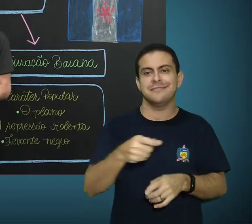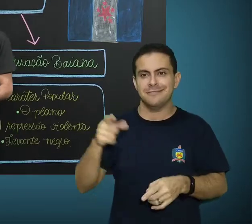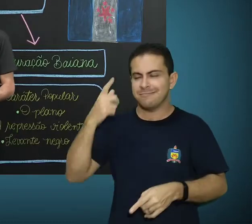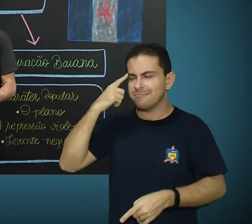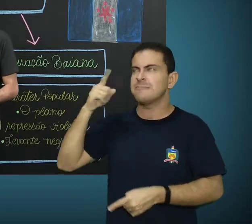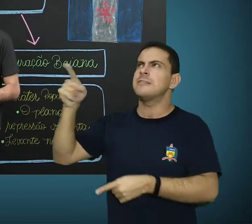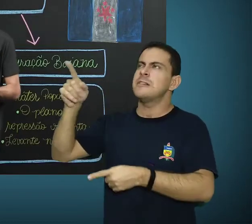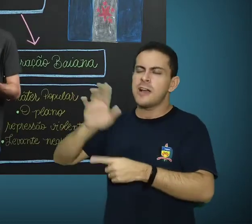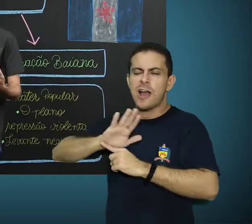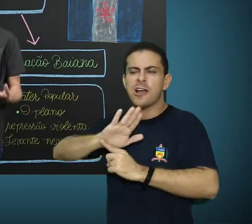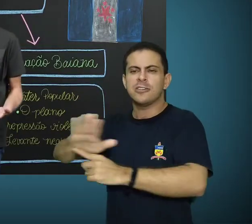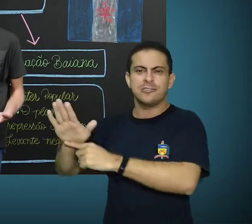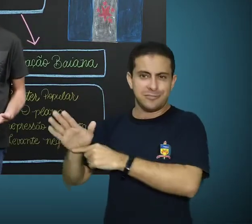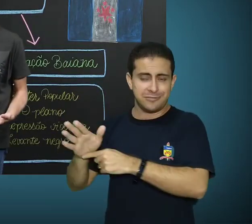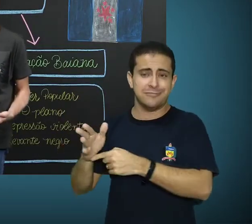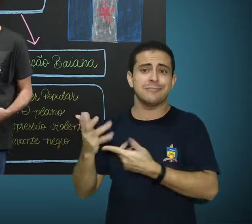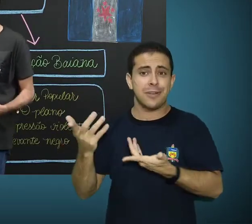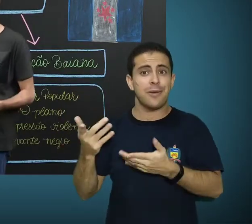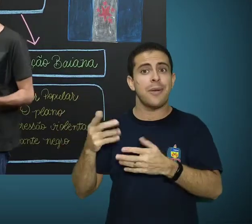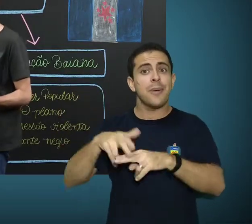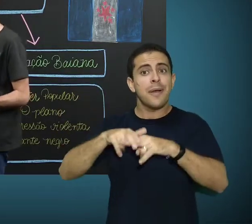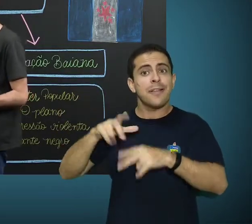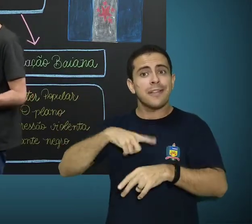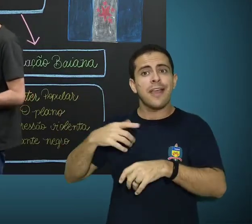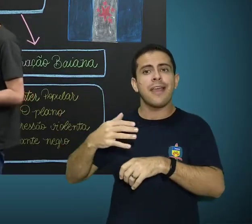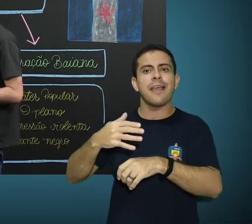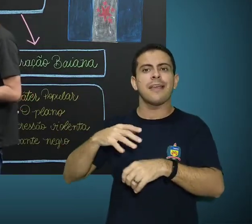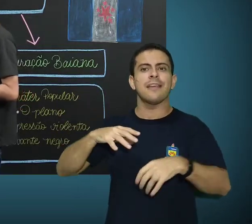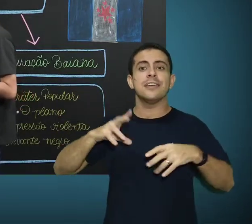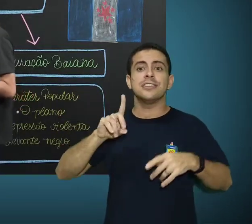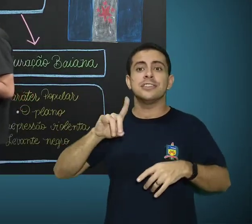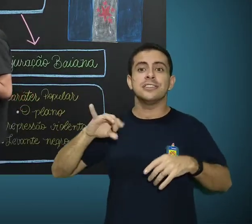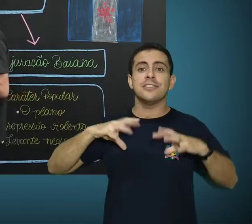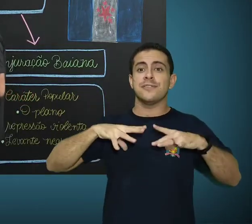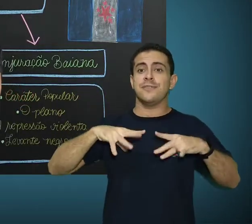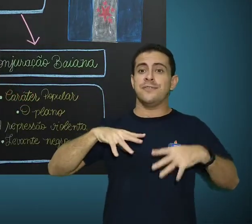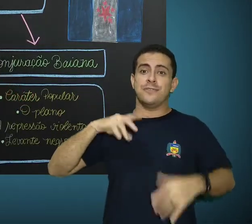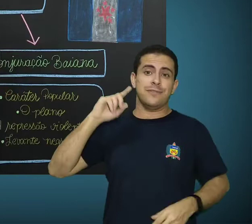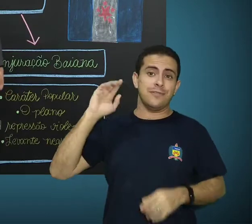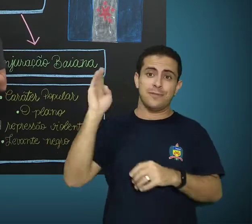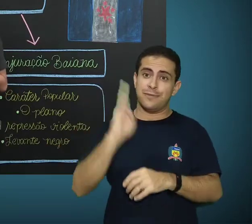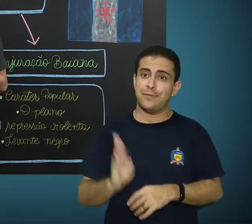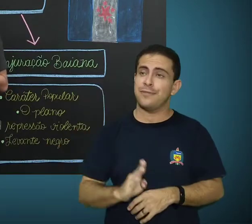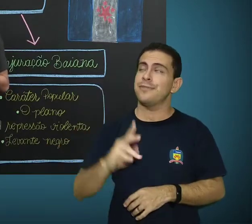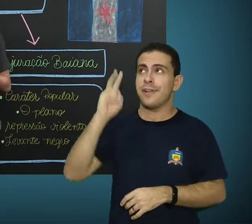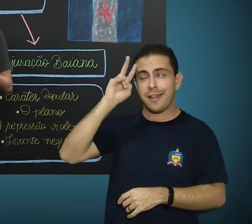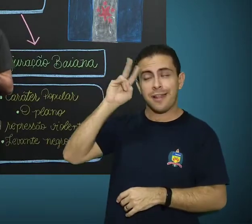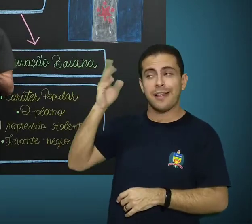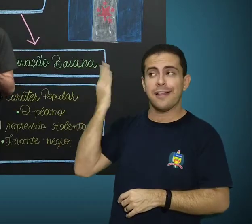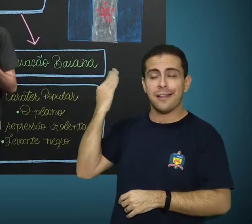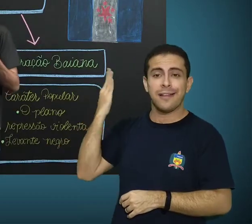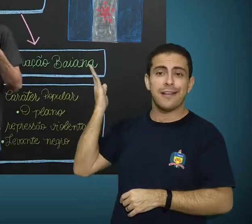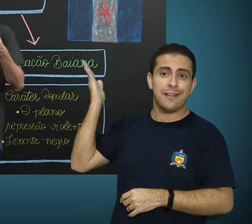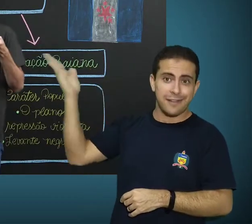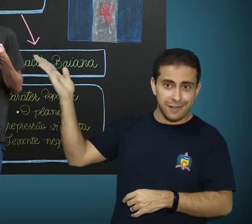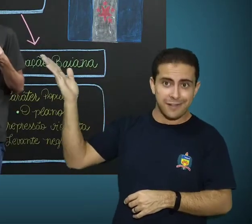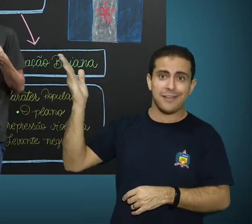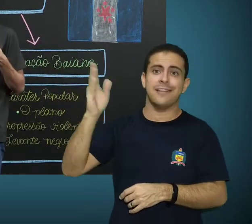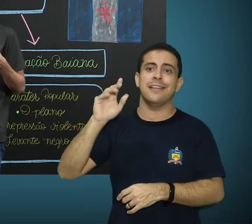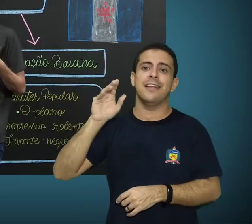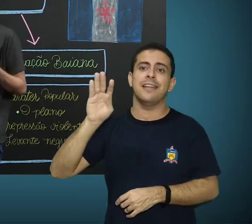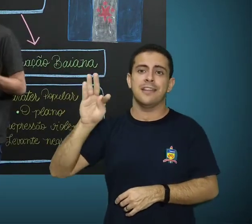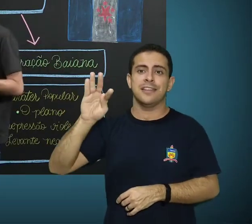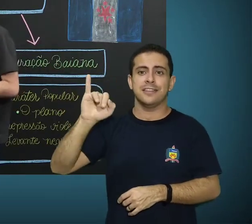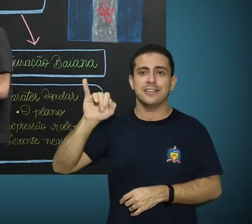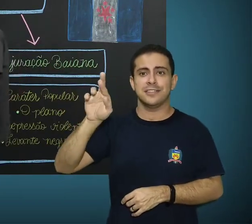como herói, é feriado nacional e uma série de coisas mostrando um certo uso do passado, uma